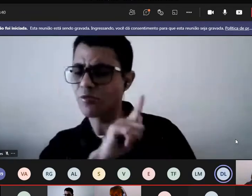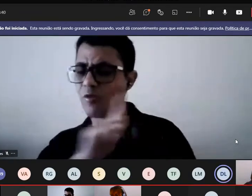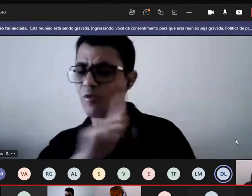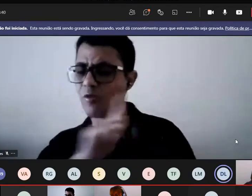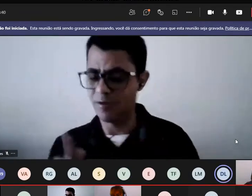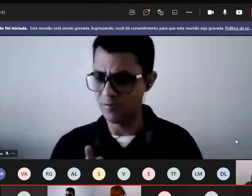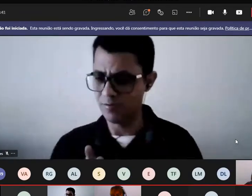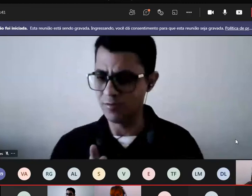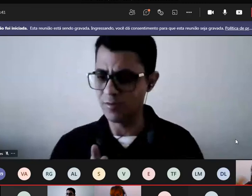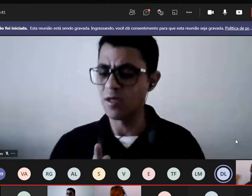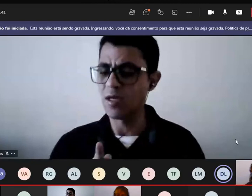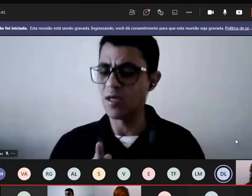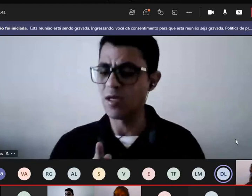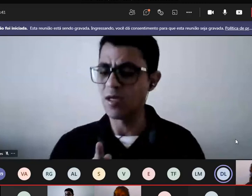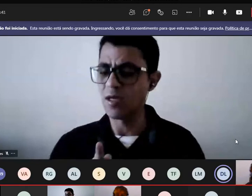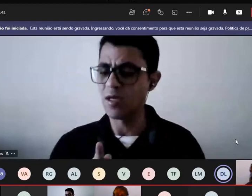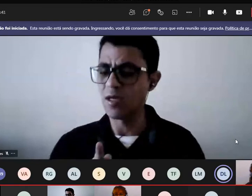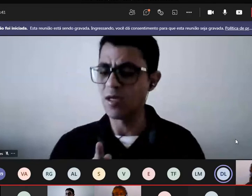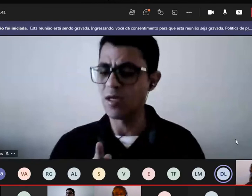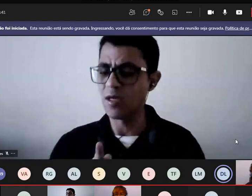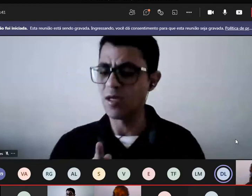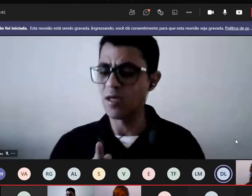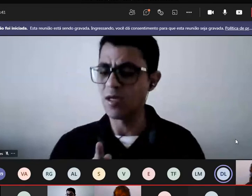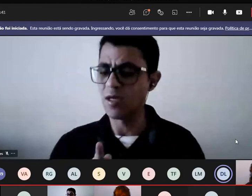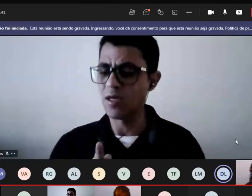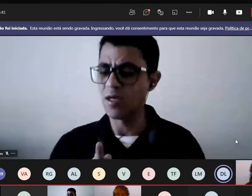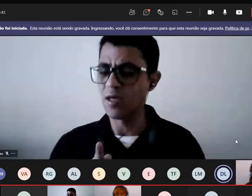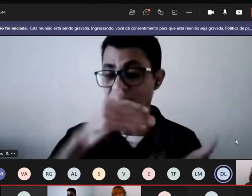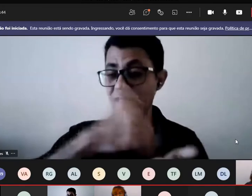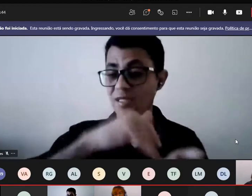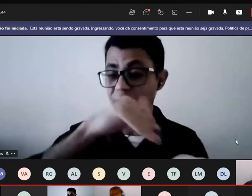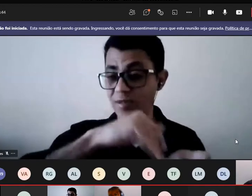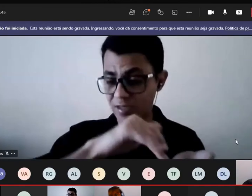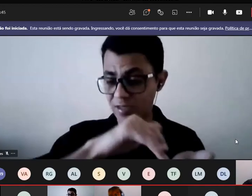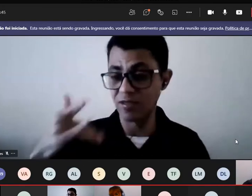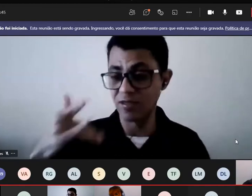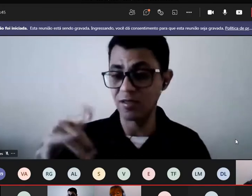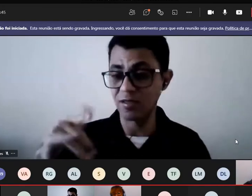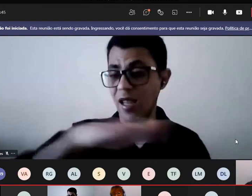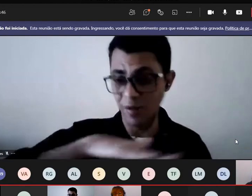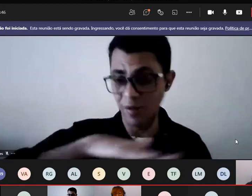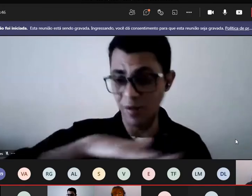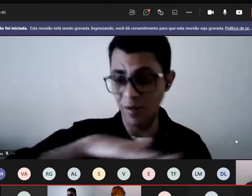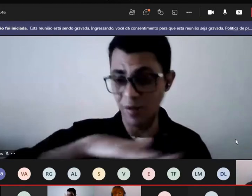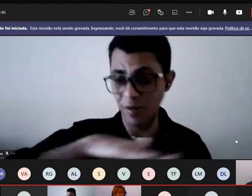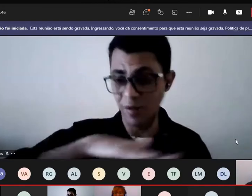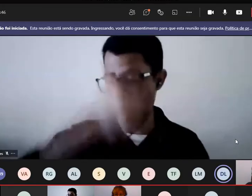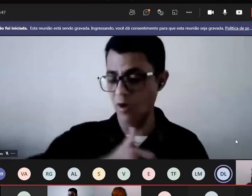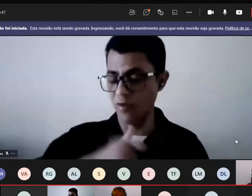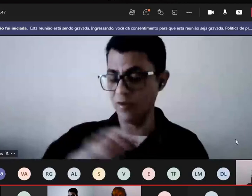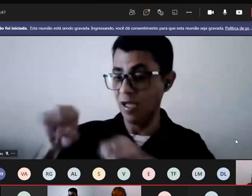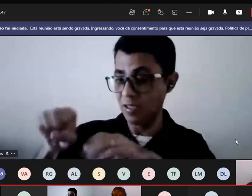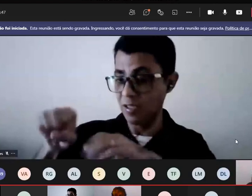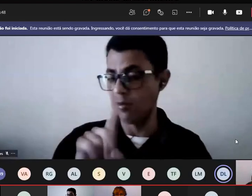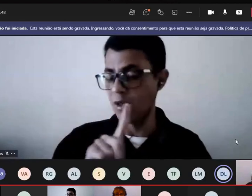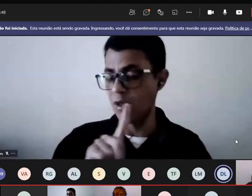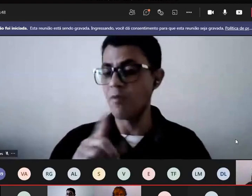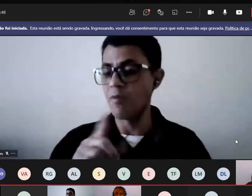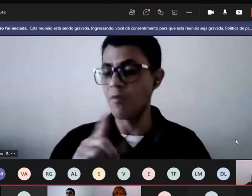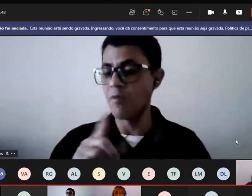uma responsabilidade, lógico, da Secretaria de Saúde, não é nossa aqui da educação, mas em